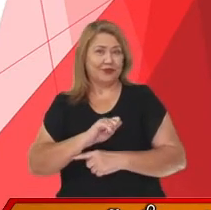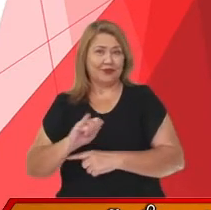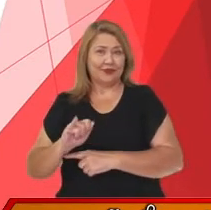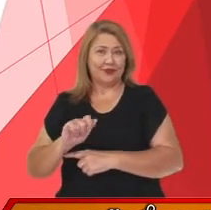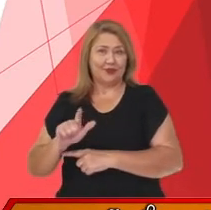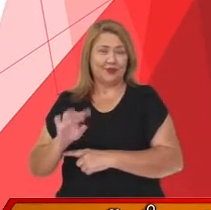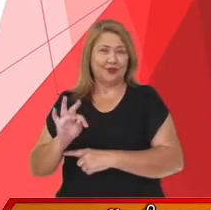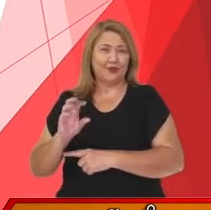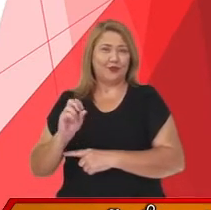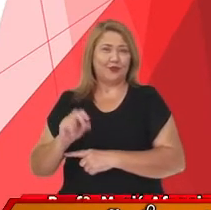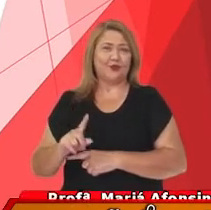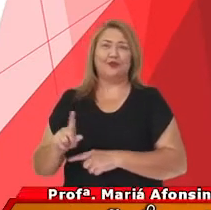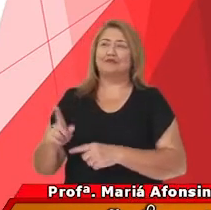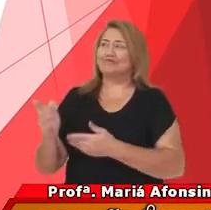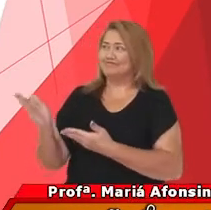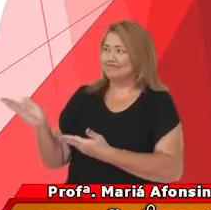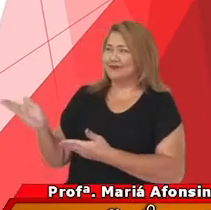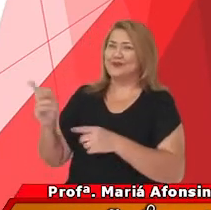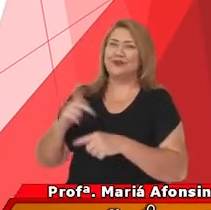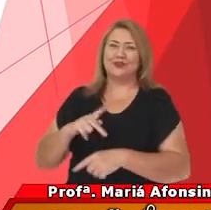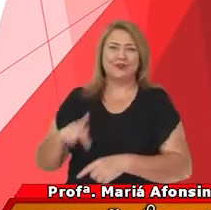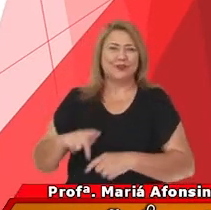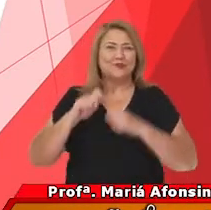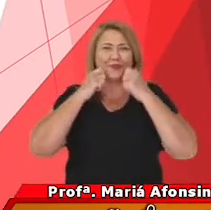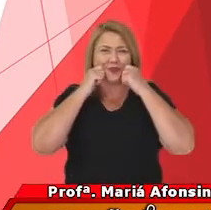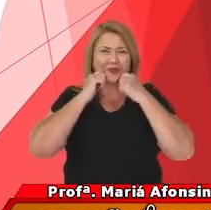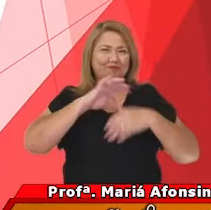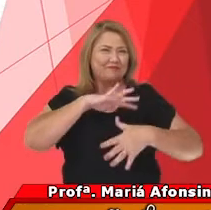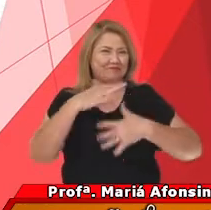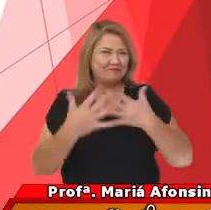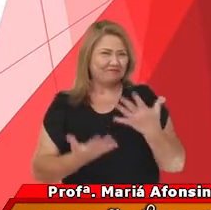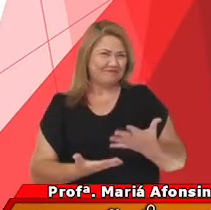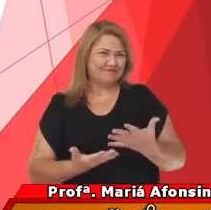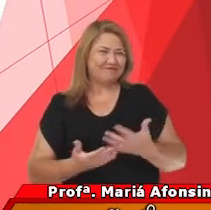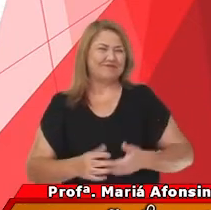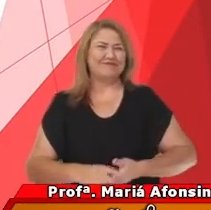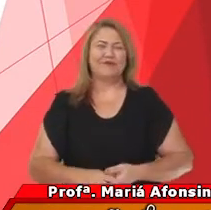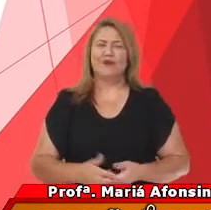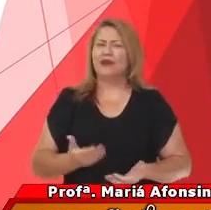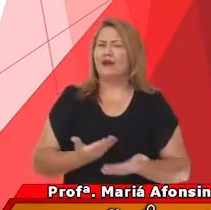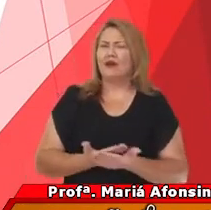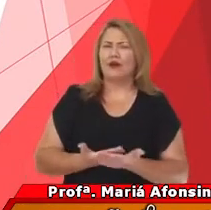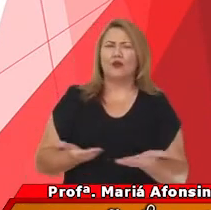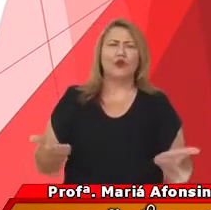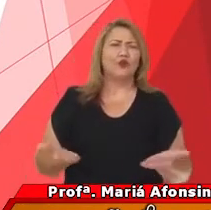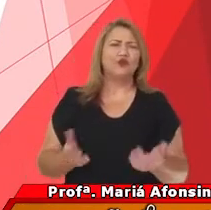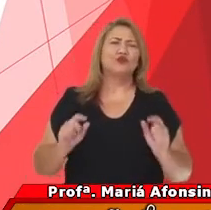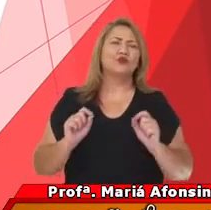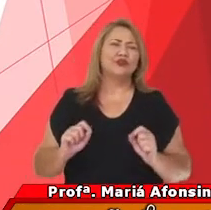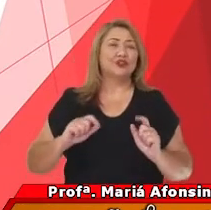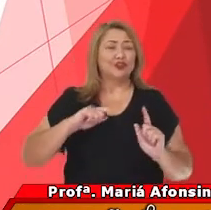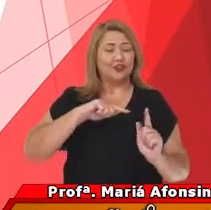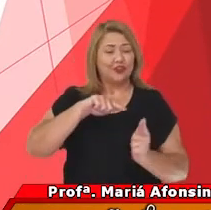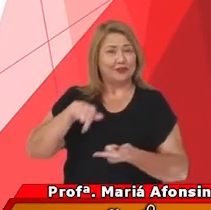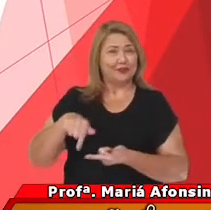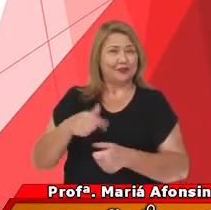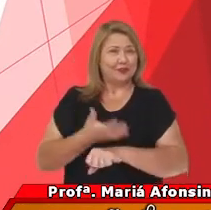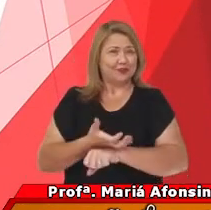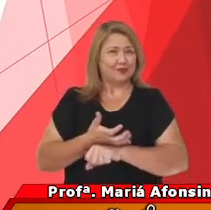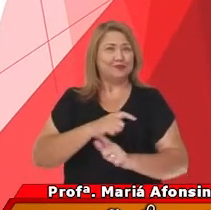aí ou na voz e professora Mariah na língua de sinais a nossa aula de hoje é de